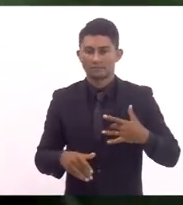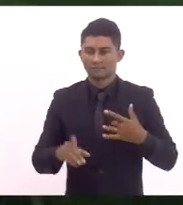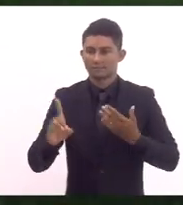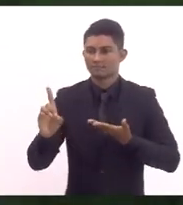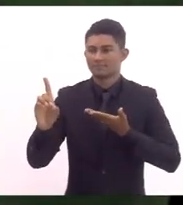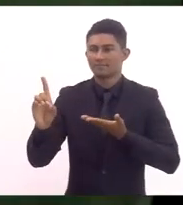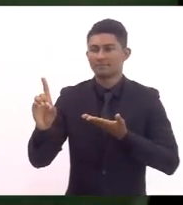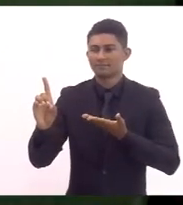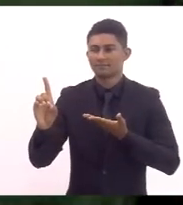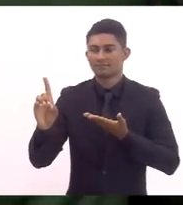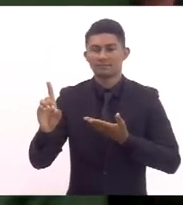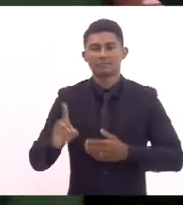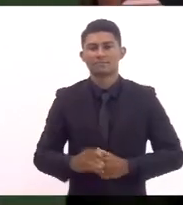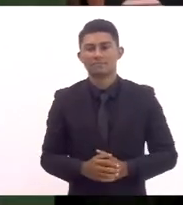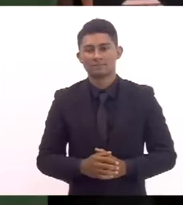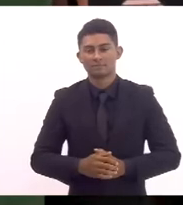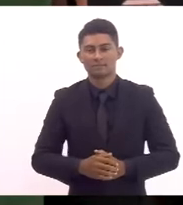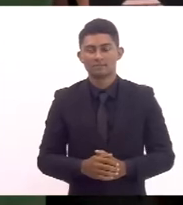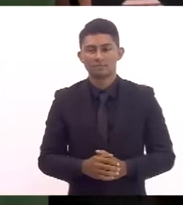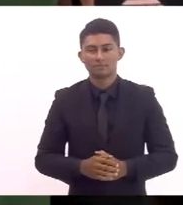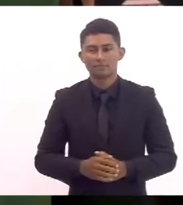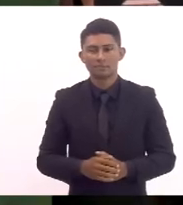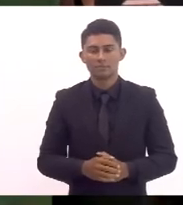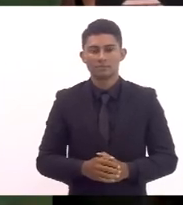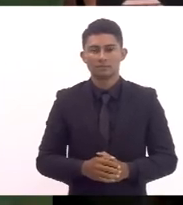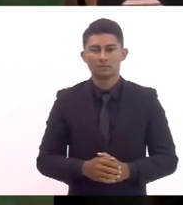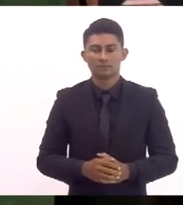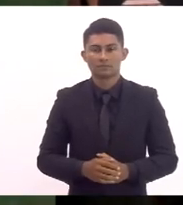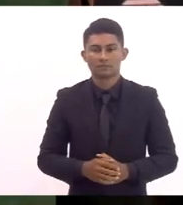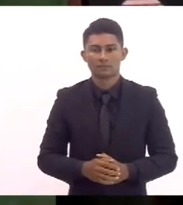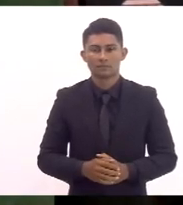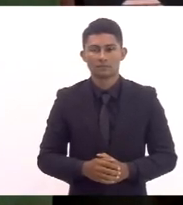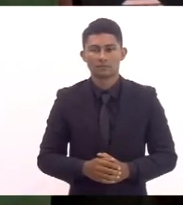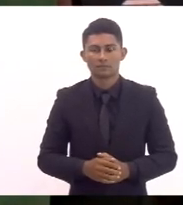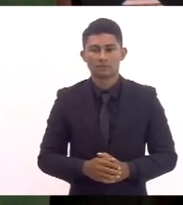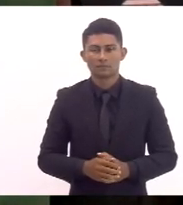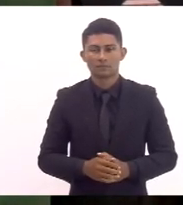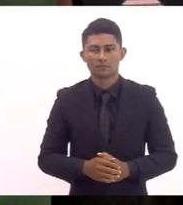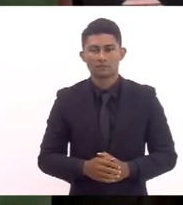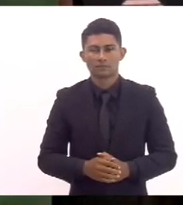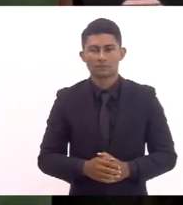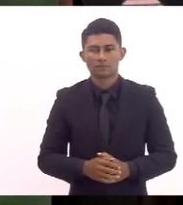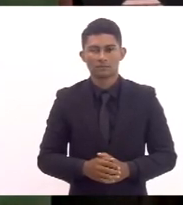que maravilha mais do que merecido cedinho nosso orgulho também